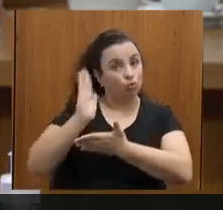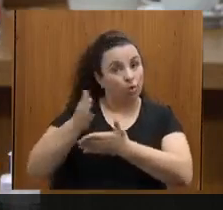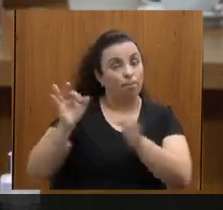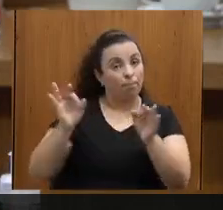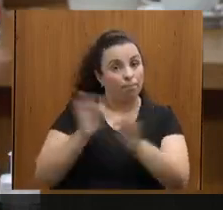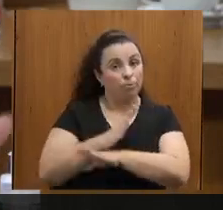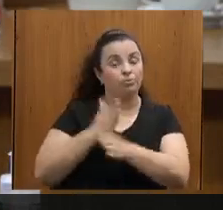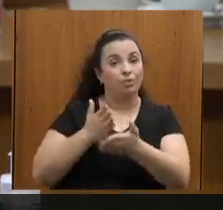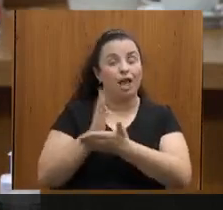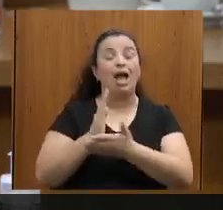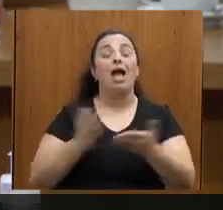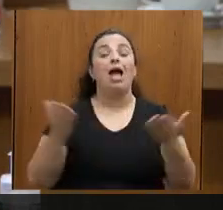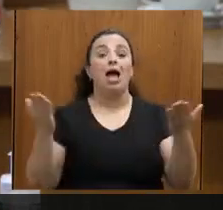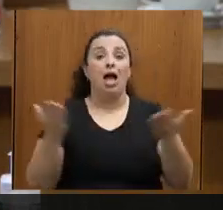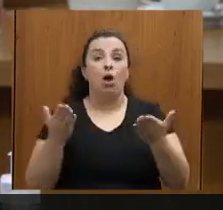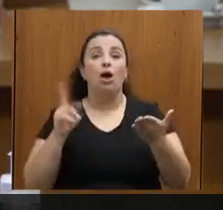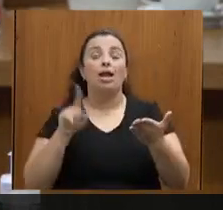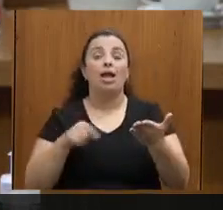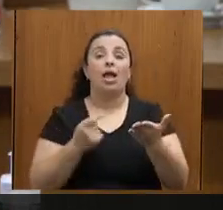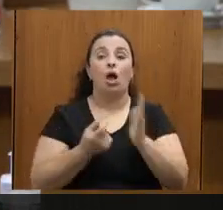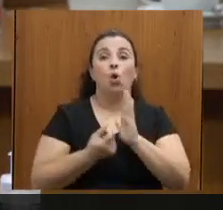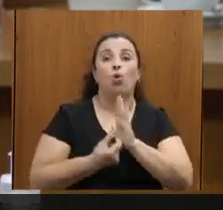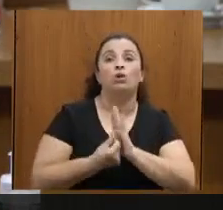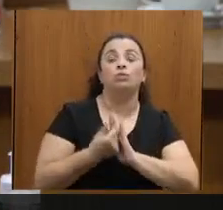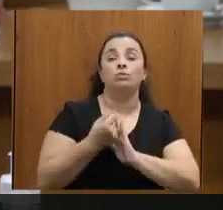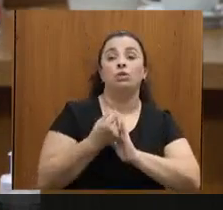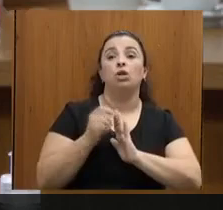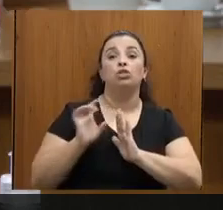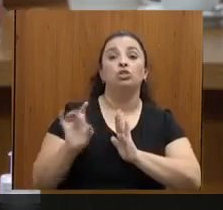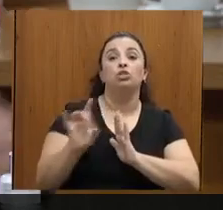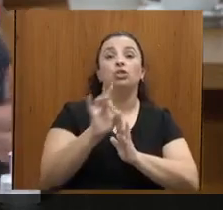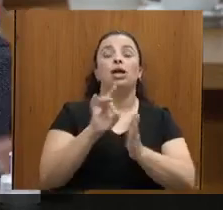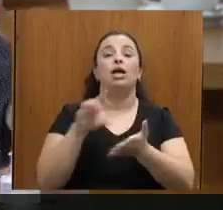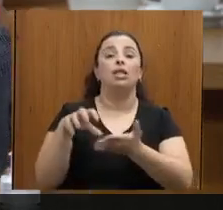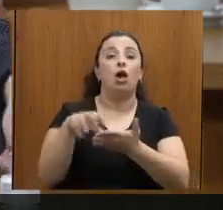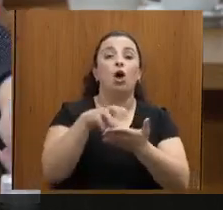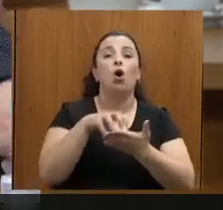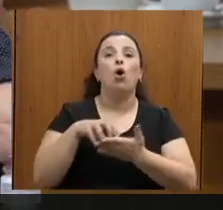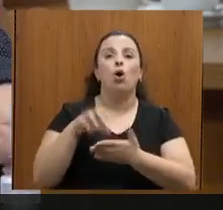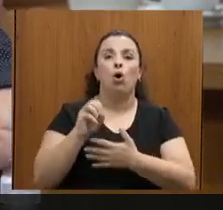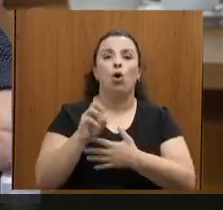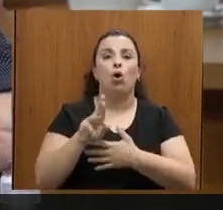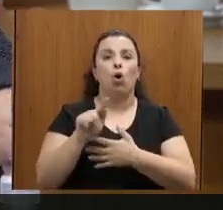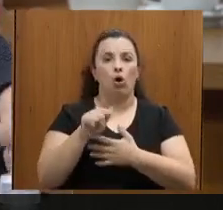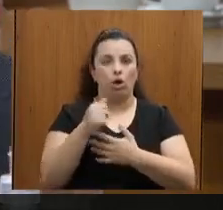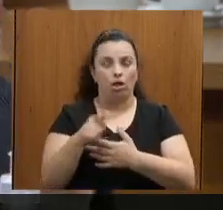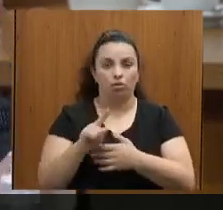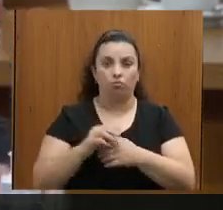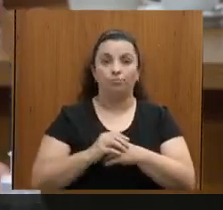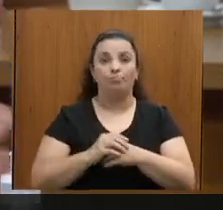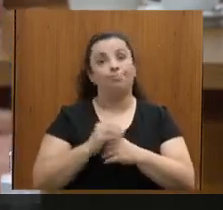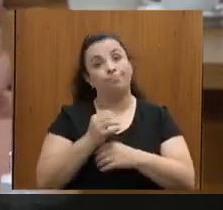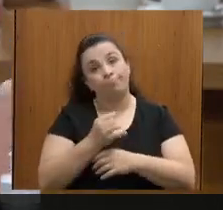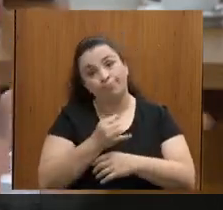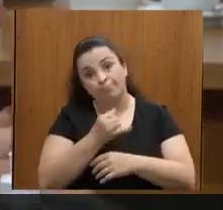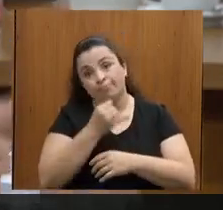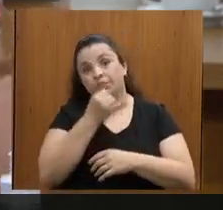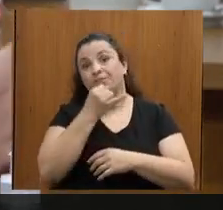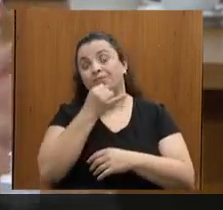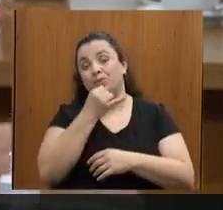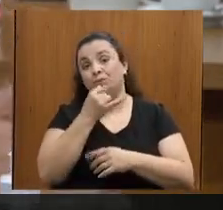entramos na execução orçamentária por parte dos órgãos. Infelizmente, o que justifica essa execução